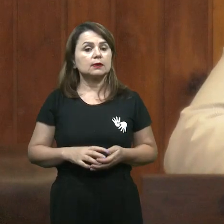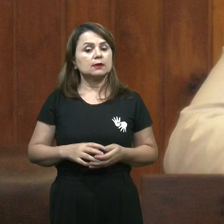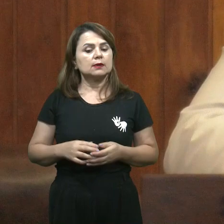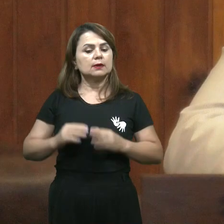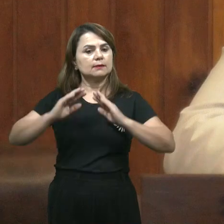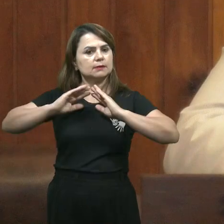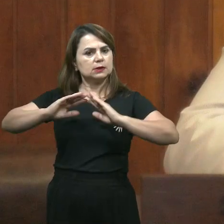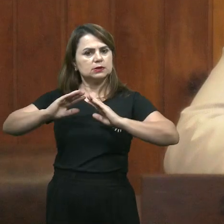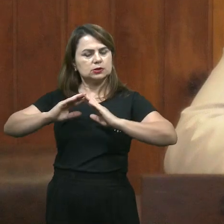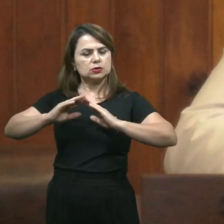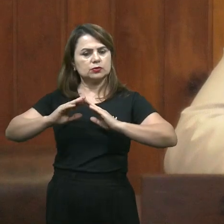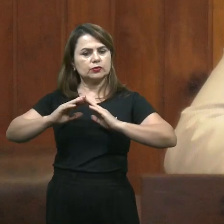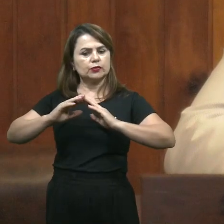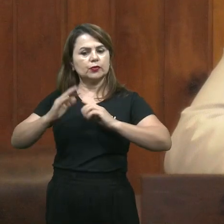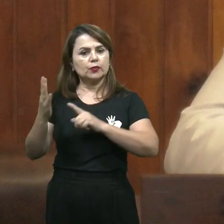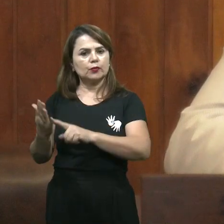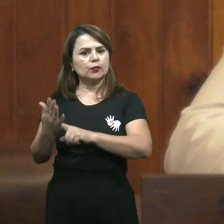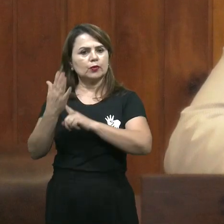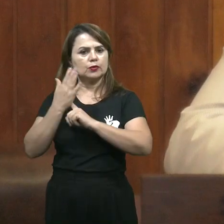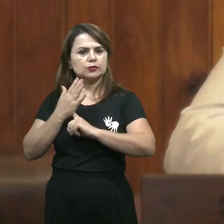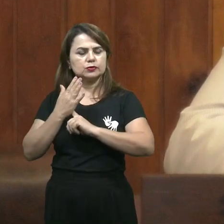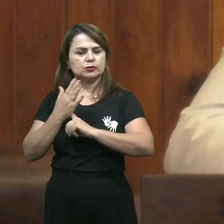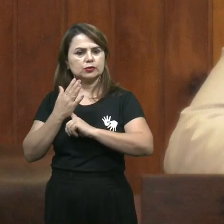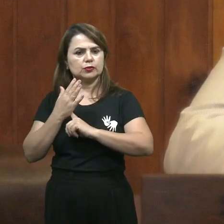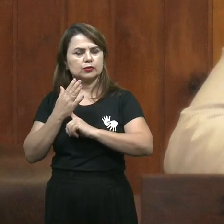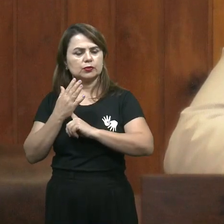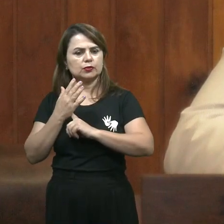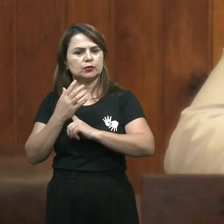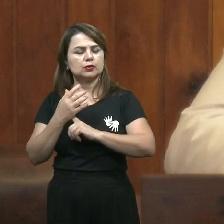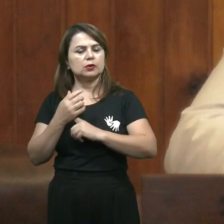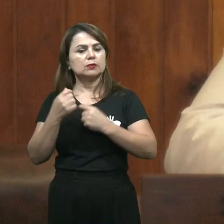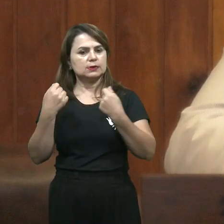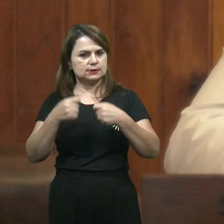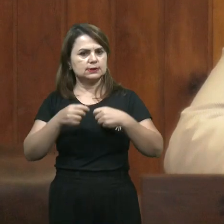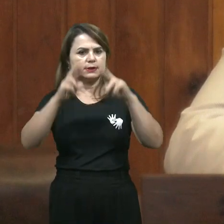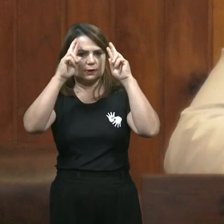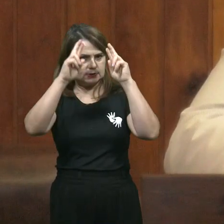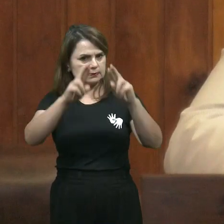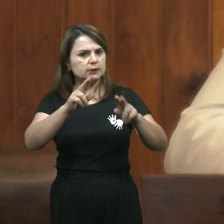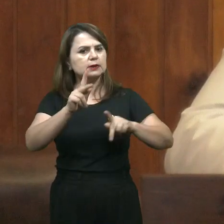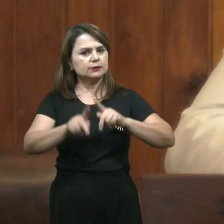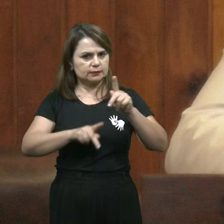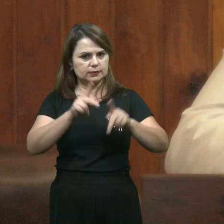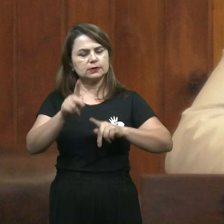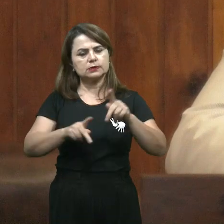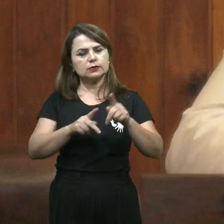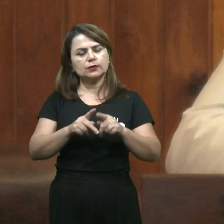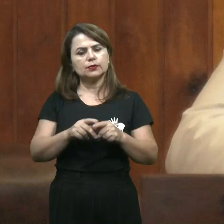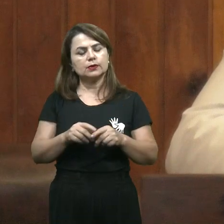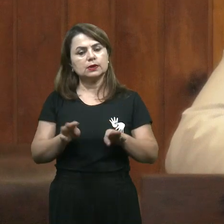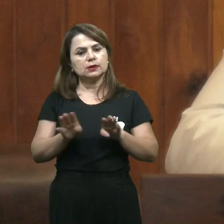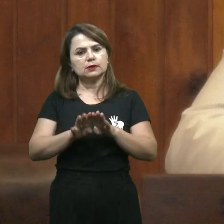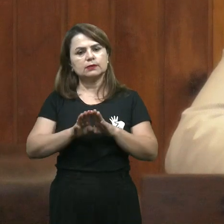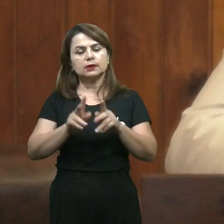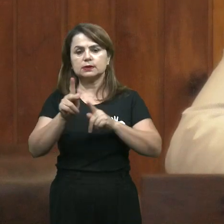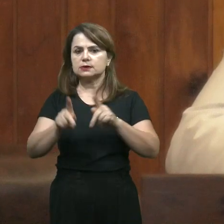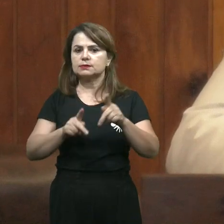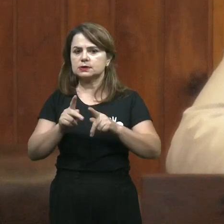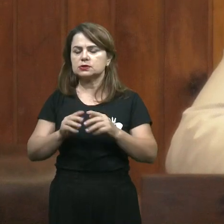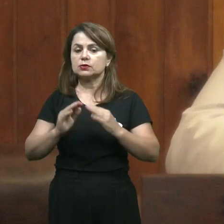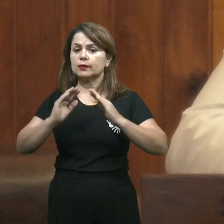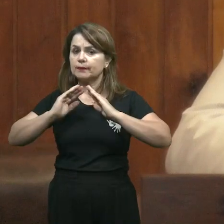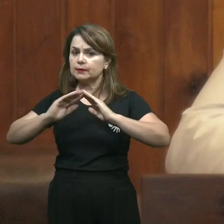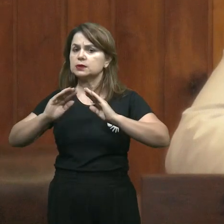o desrespeito à nossa população. E os clamores emitidos por eles eram